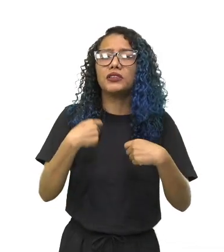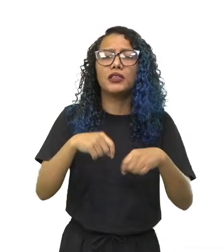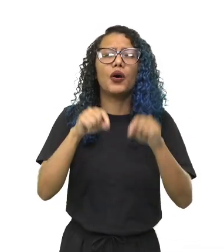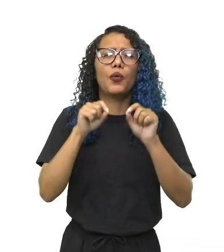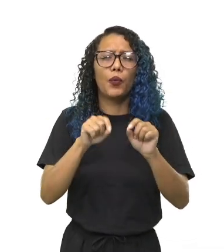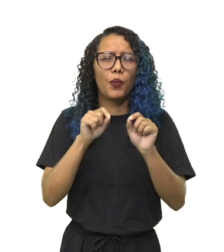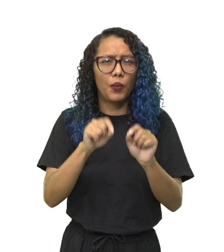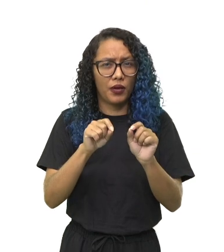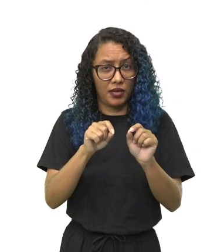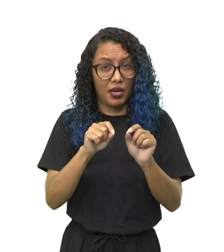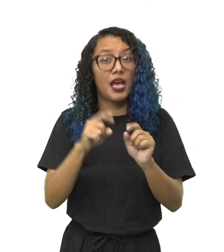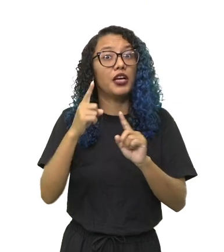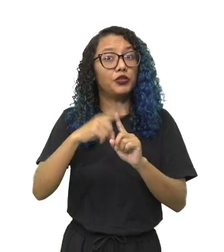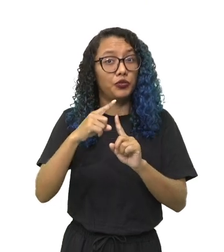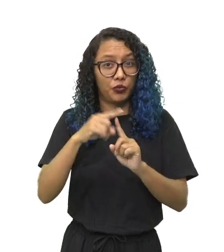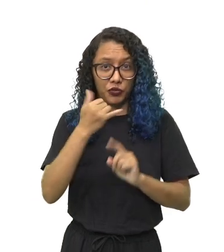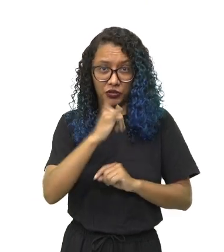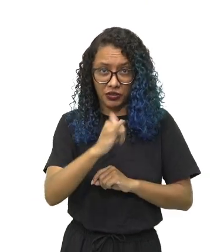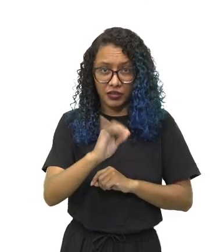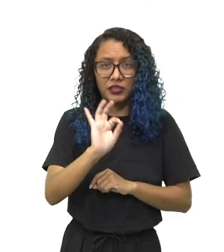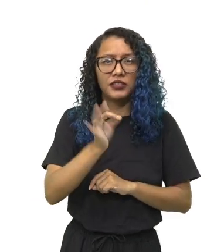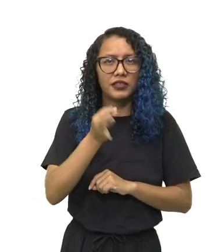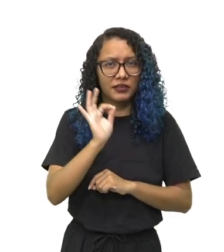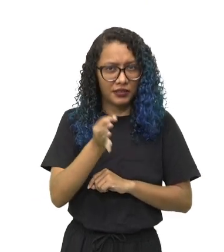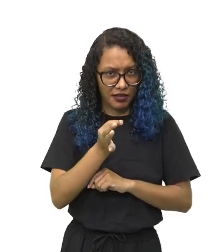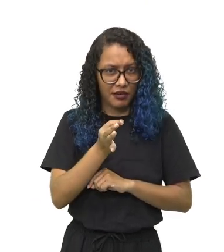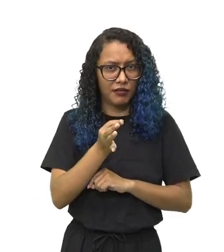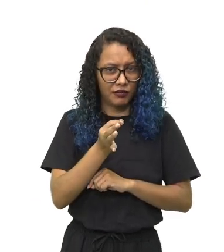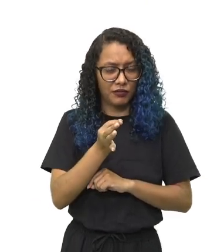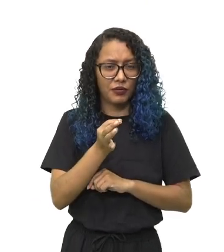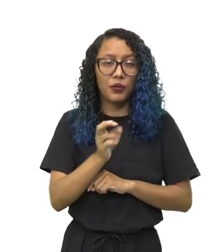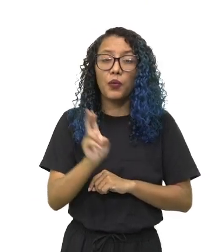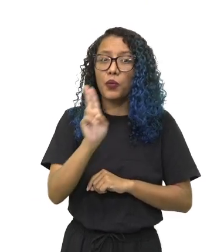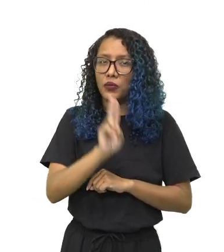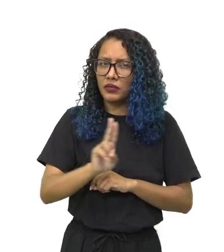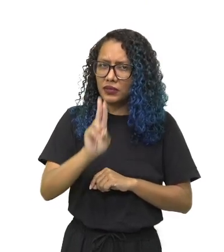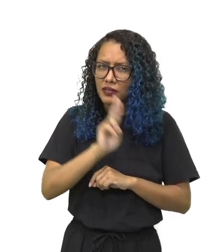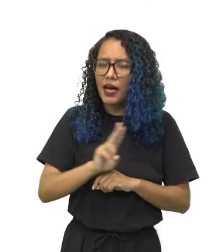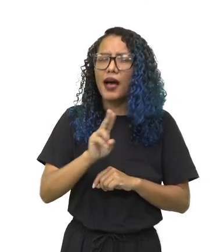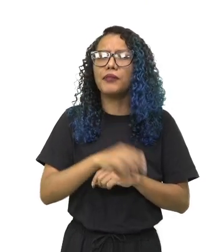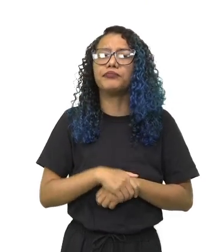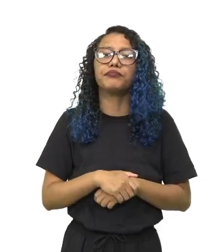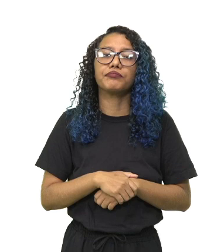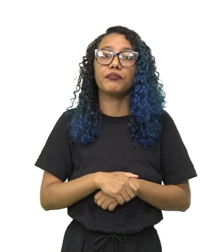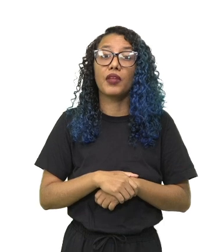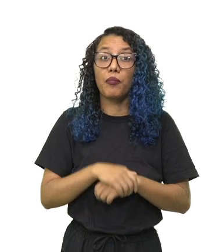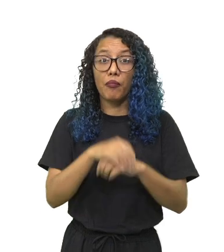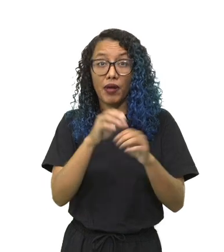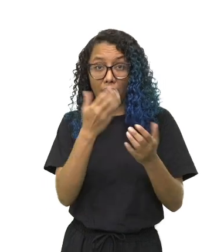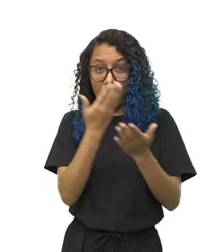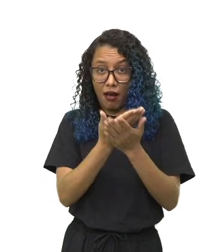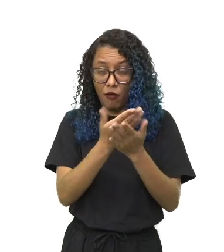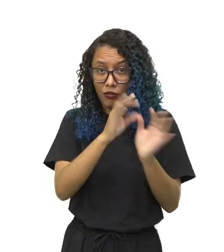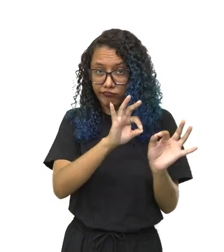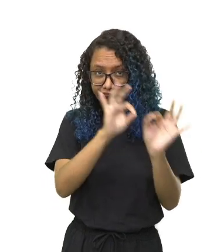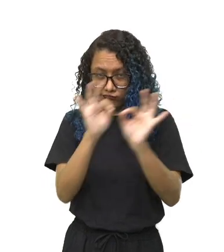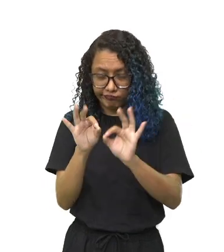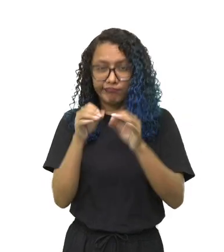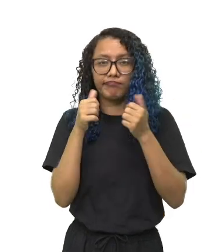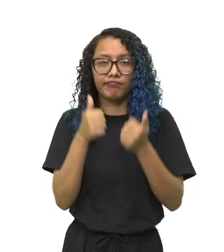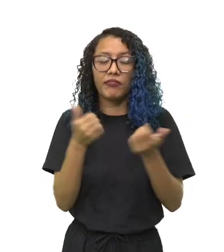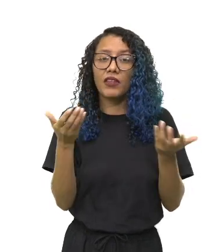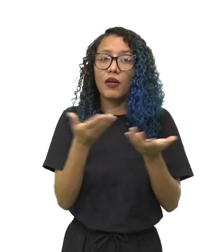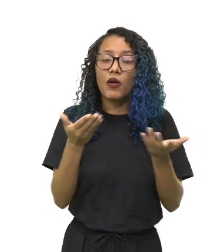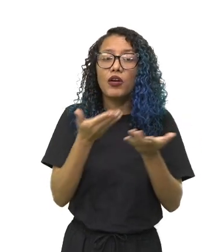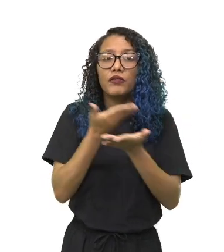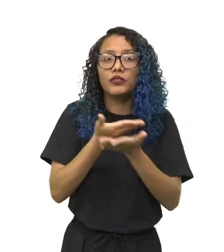sendo utilizada aí para fazer essa transmissão, certo? Então, nesta aula, nós vamos falar sobre as